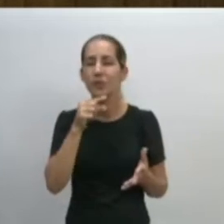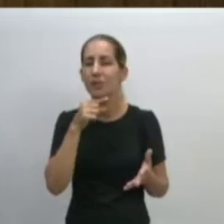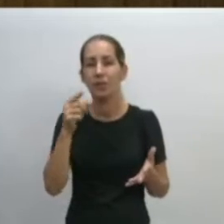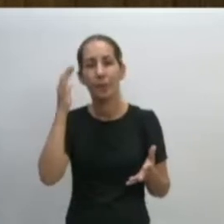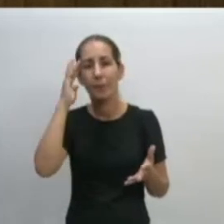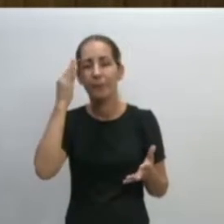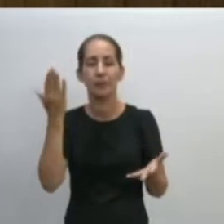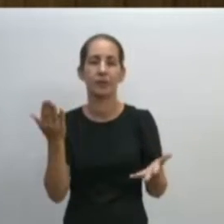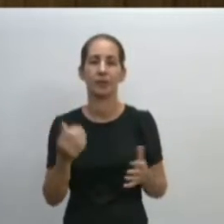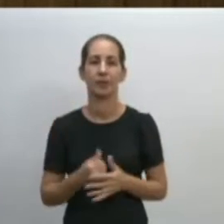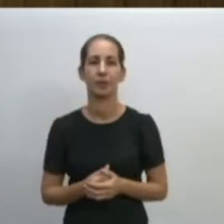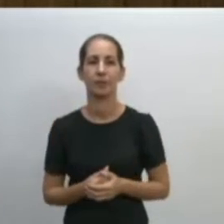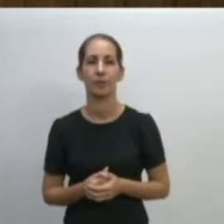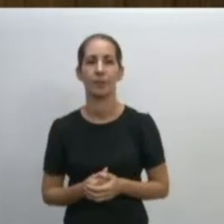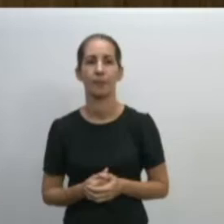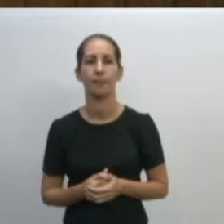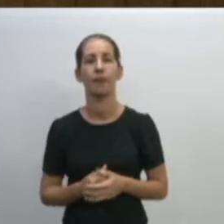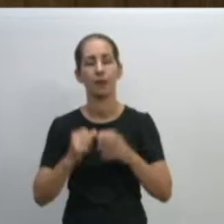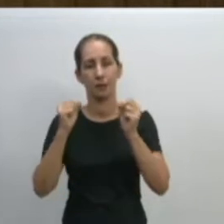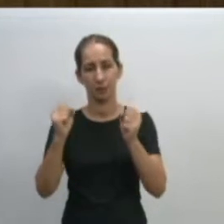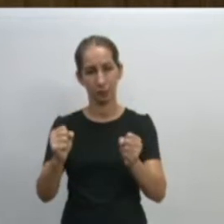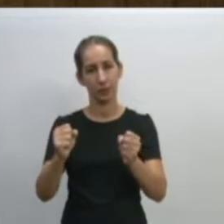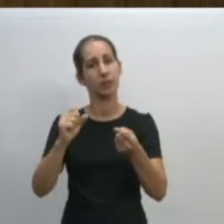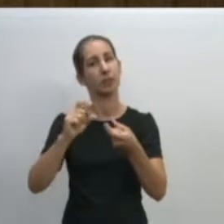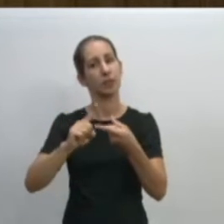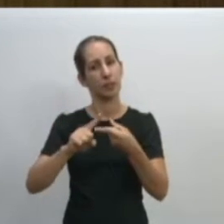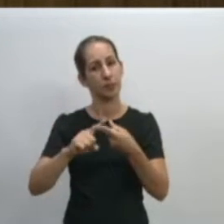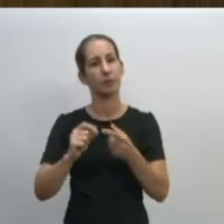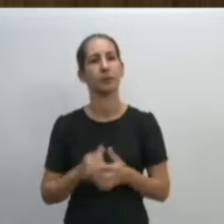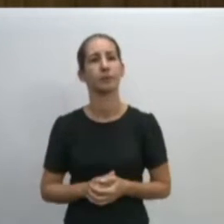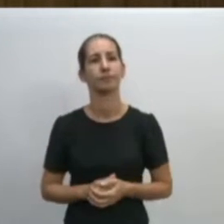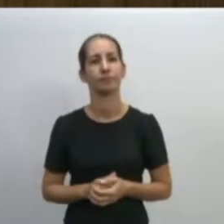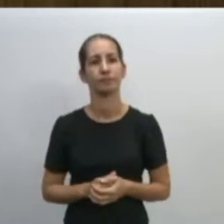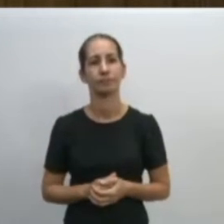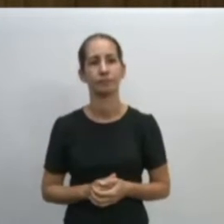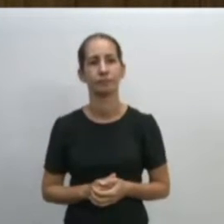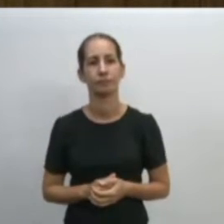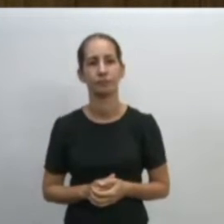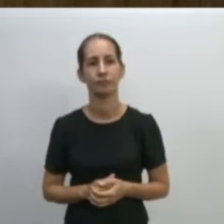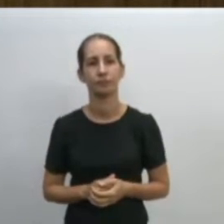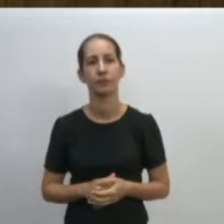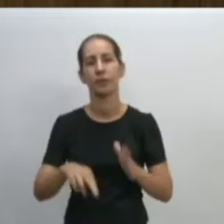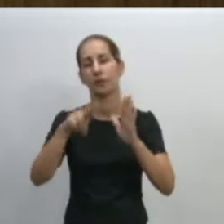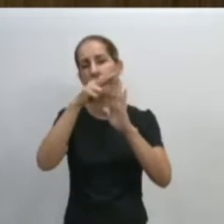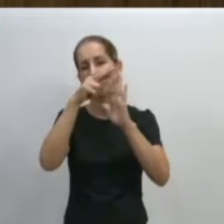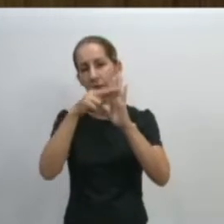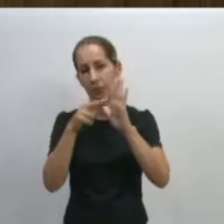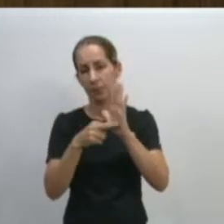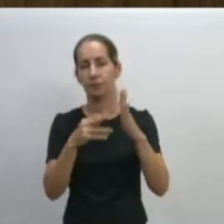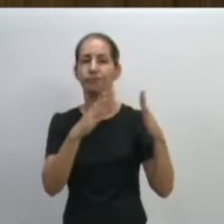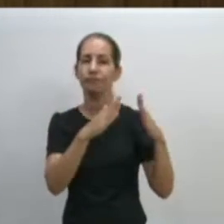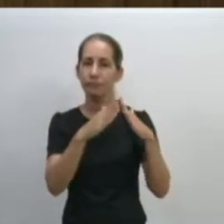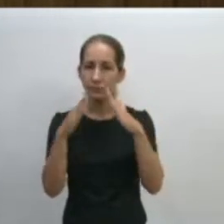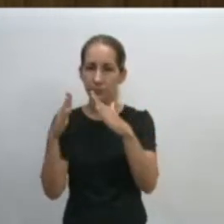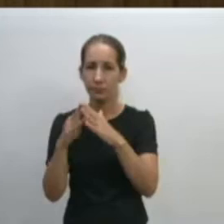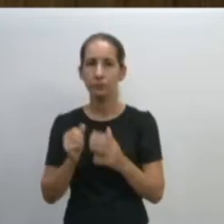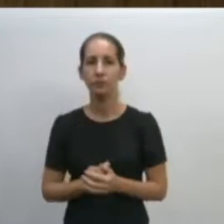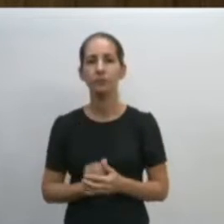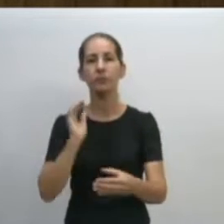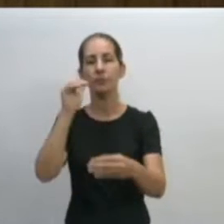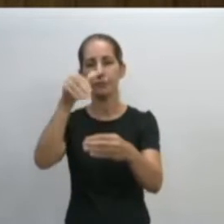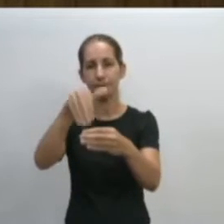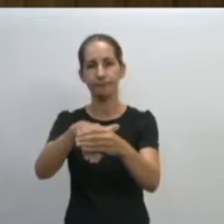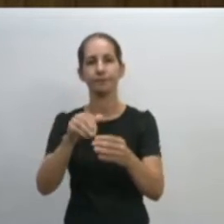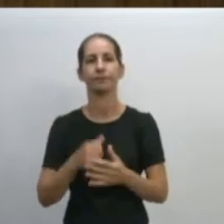com a possibilidade, né, a negativa da possibilidade da regularização fundiária, que a partir dessa